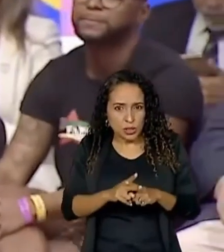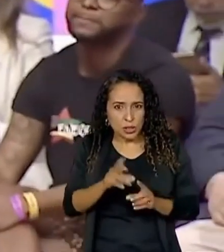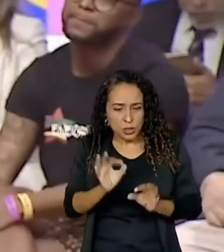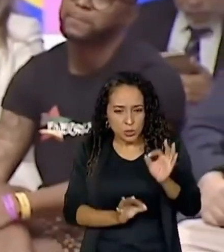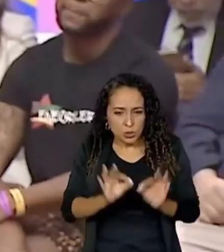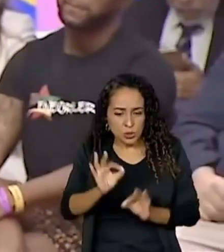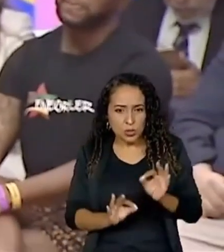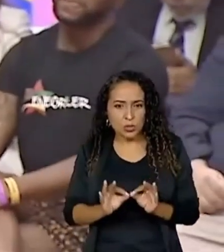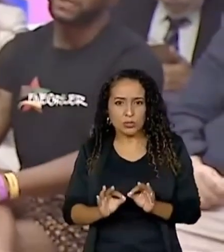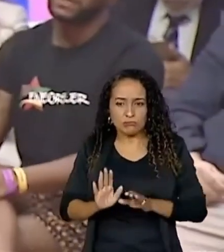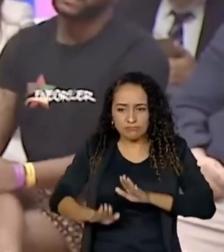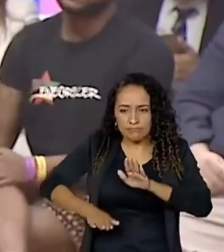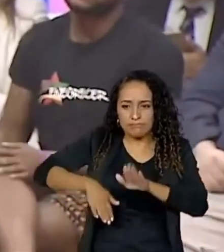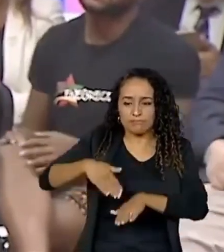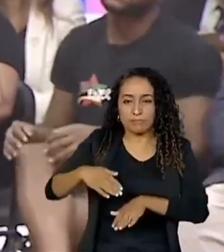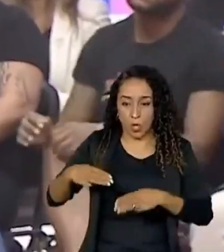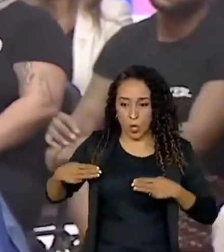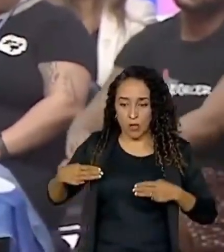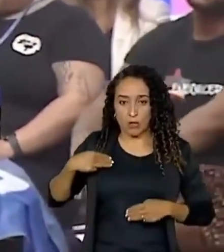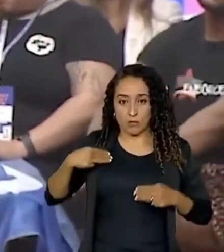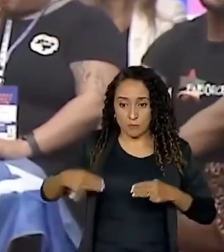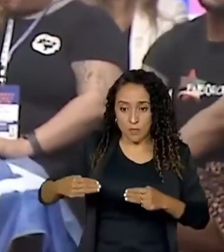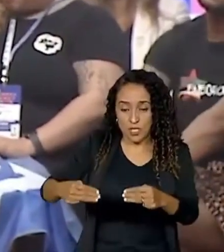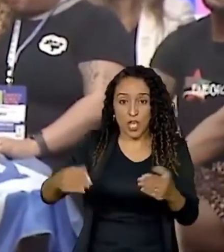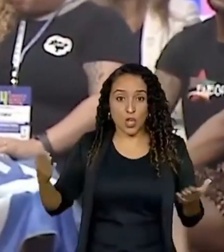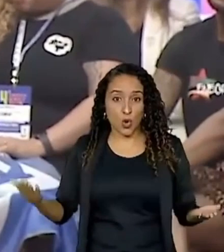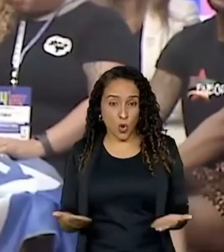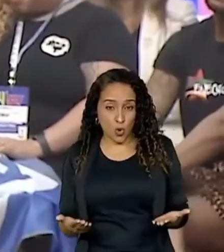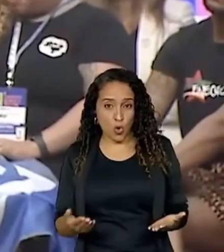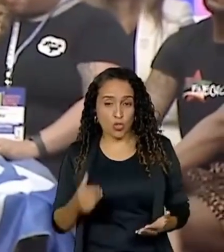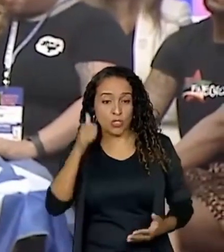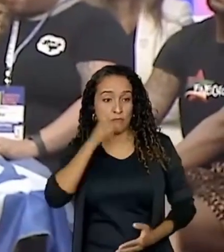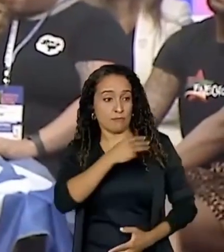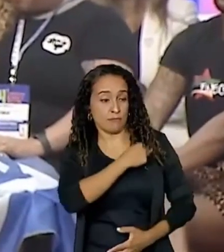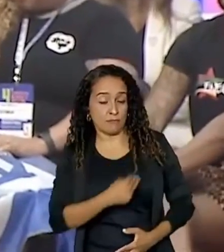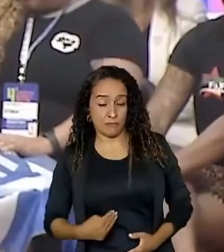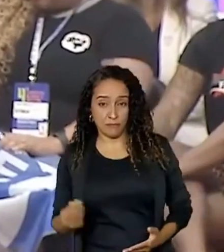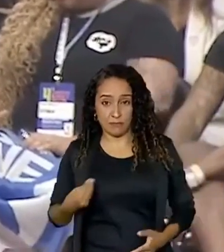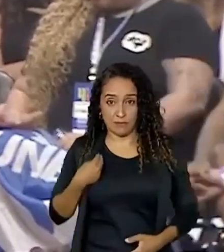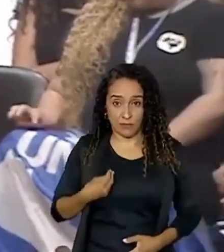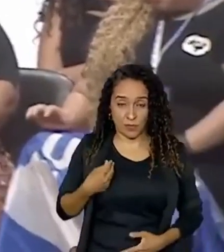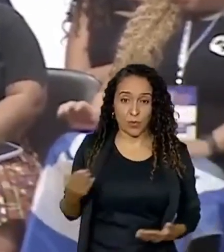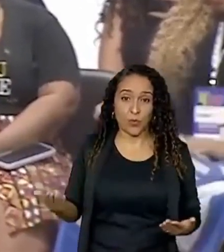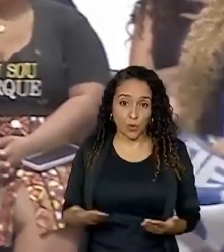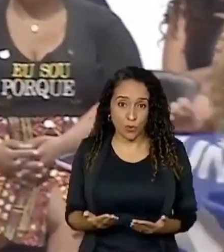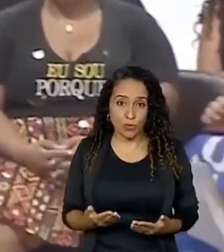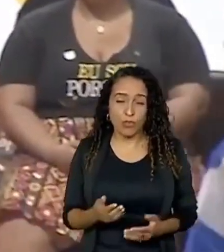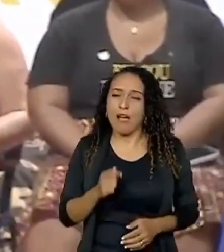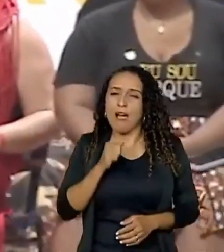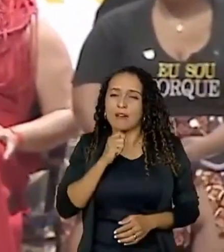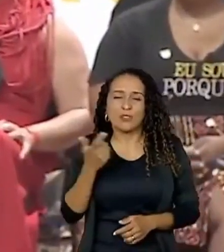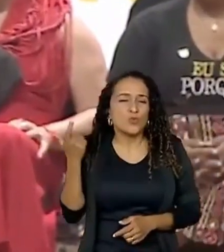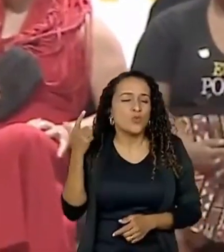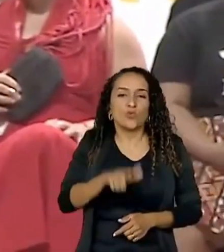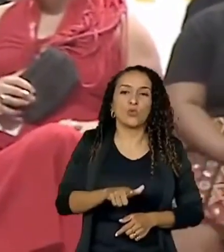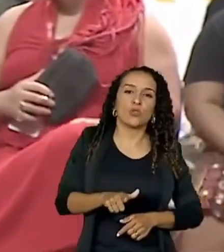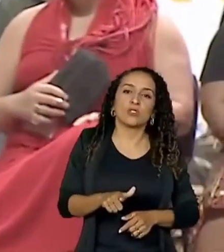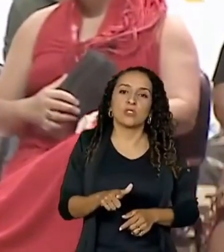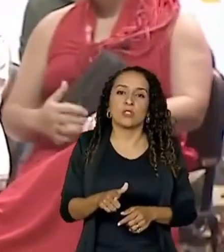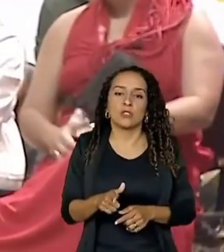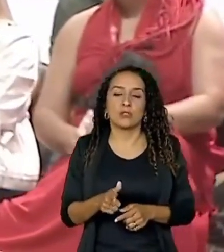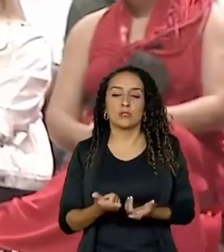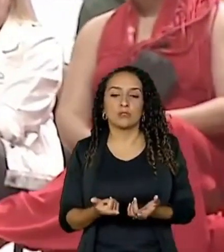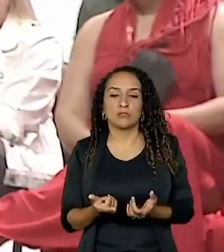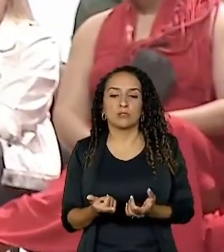esses ministérios que estão aqui. Essas ministras que estão aqui, ainda nós não conseguimos repor em muitos